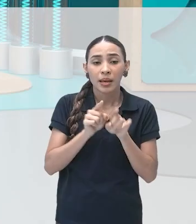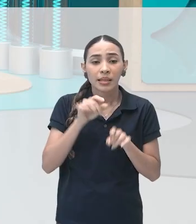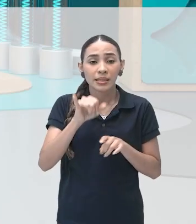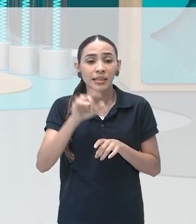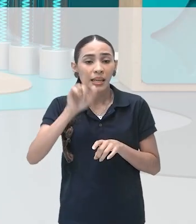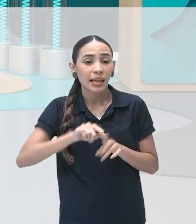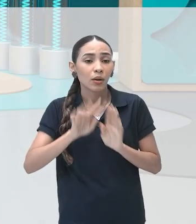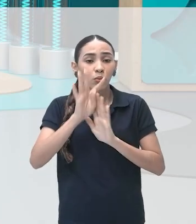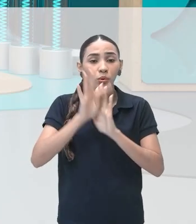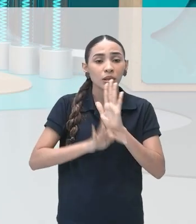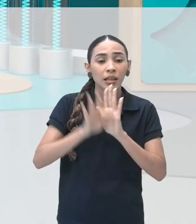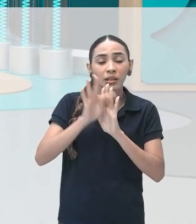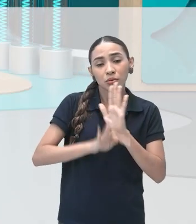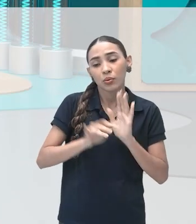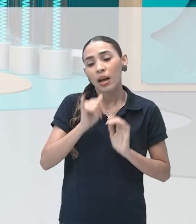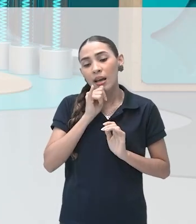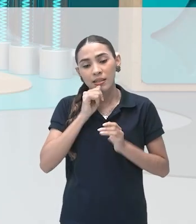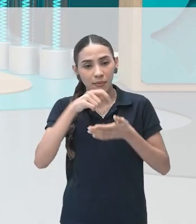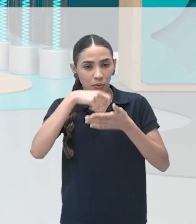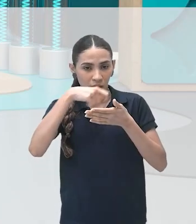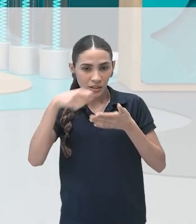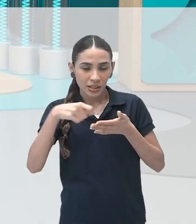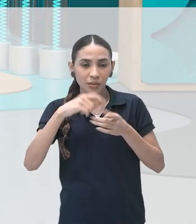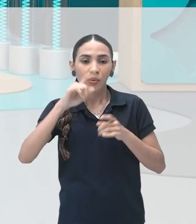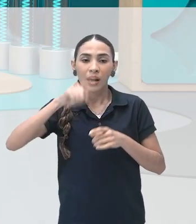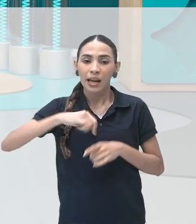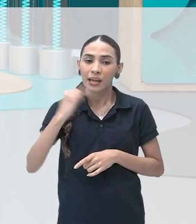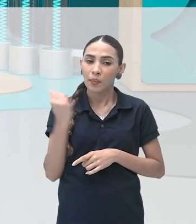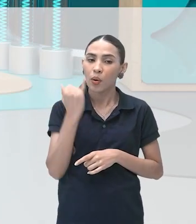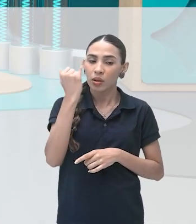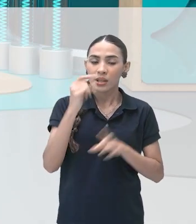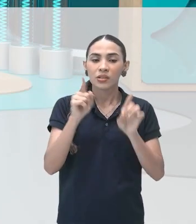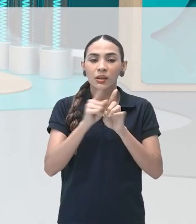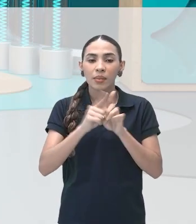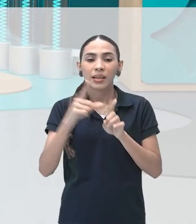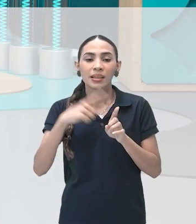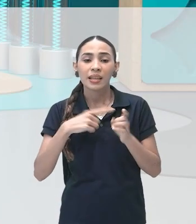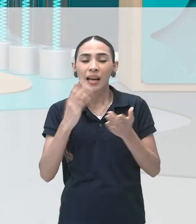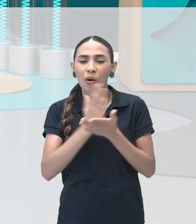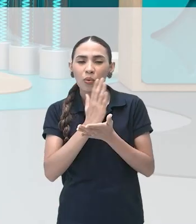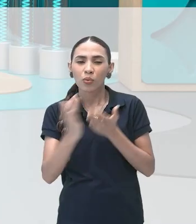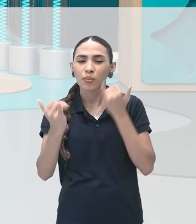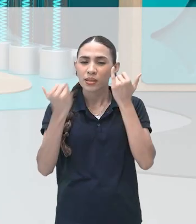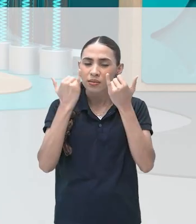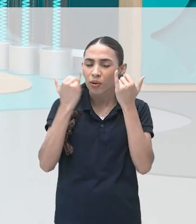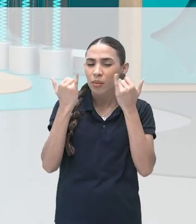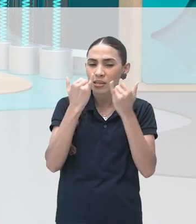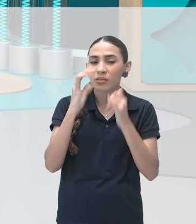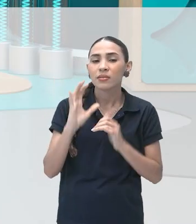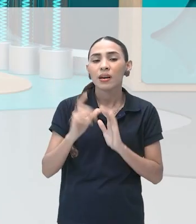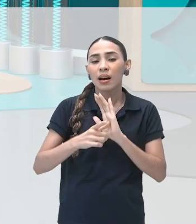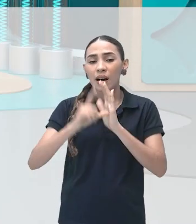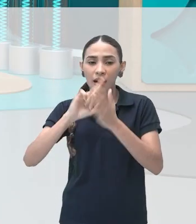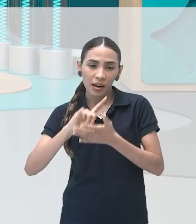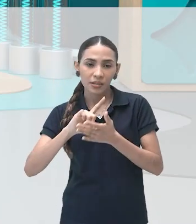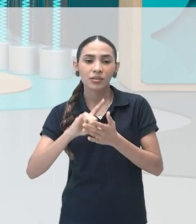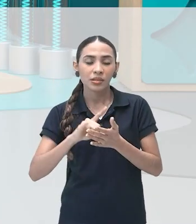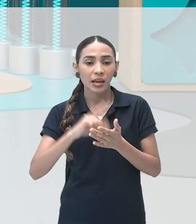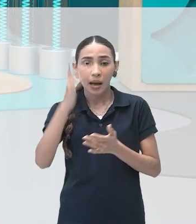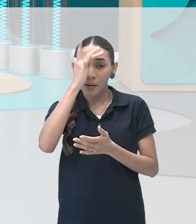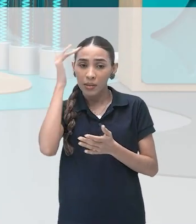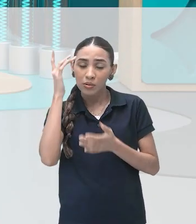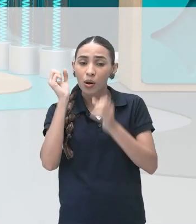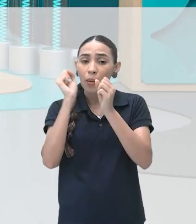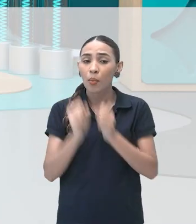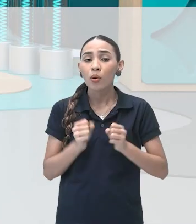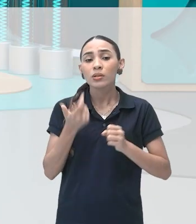se é um texto escrito, é importante ter algumas informações preliminares ali para que a pessoa